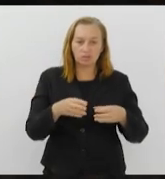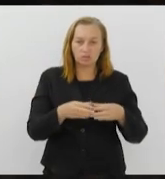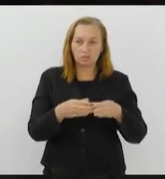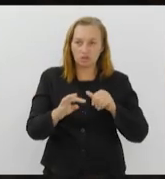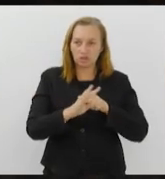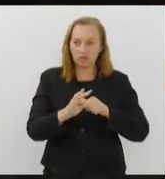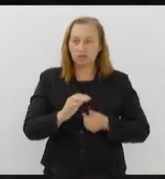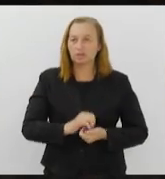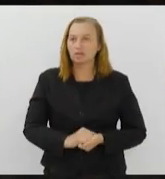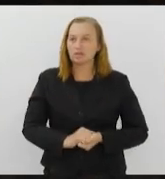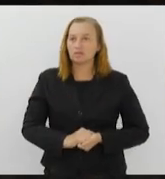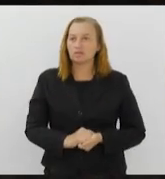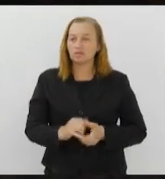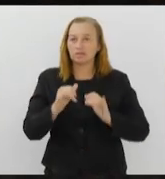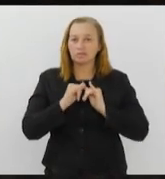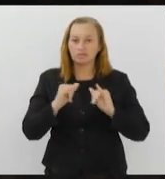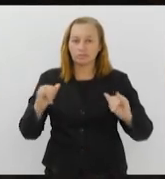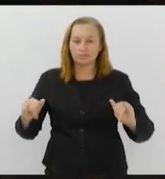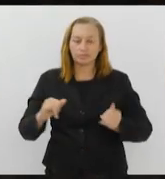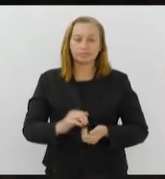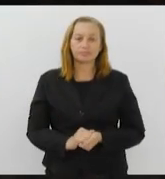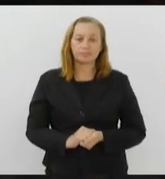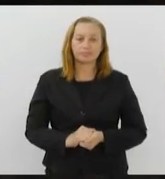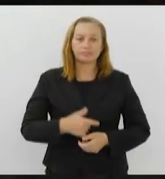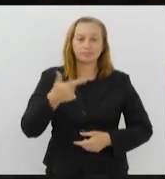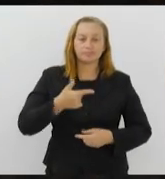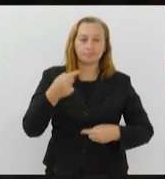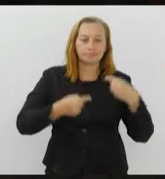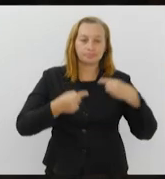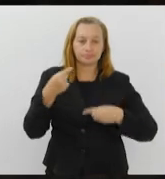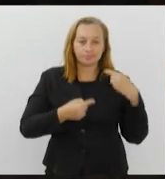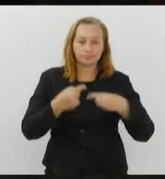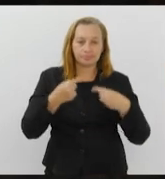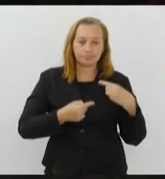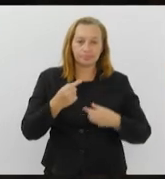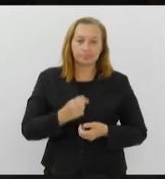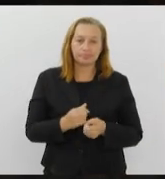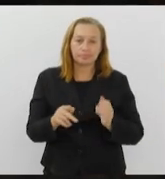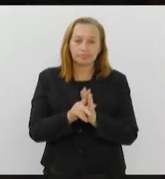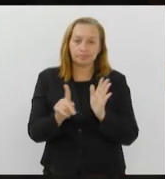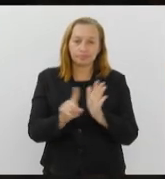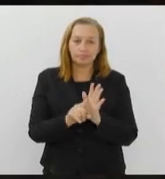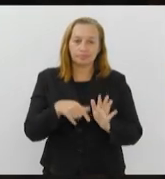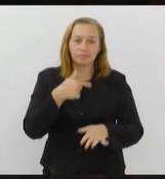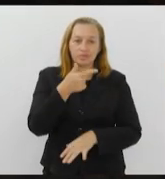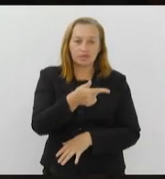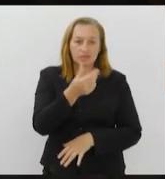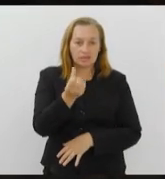comissões. Anuncio. Em segunda discussão, redação do vencido, projeto lei número